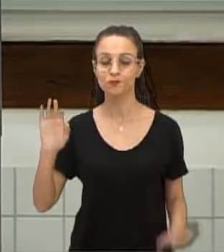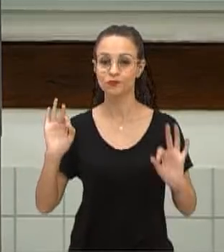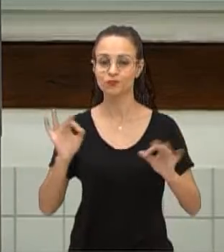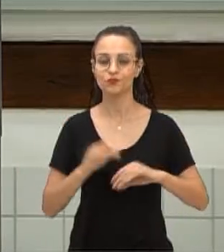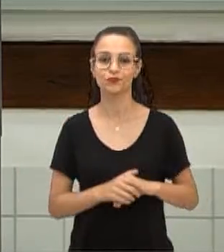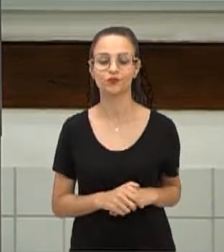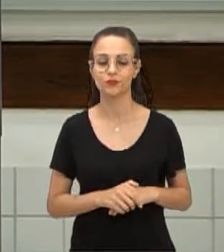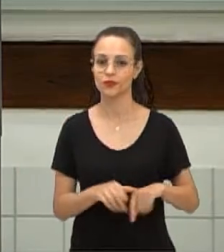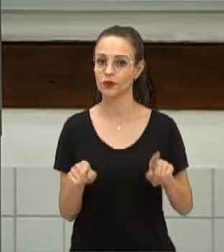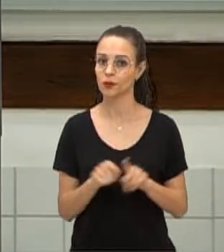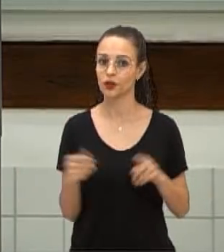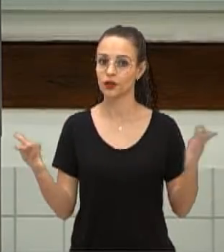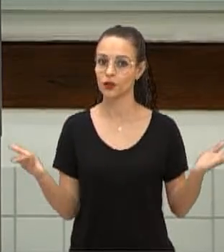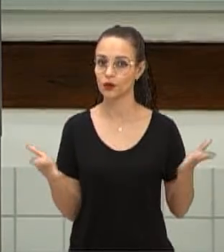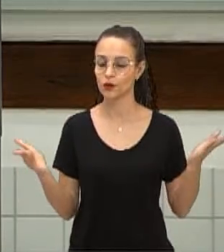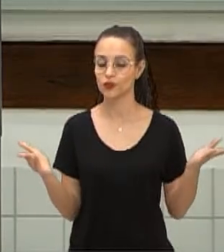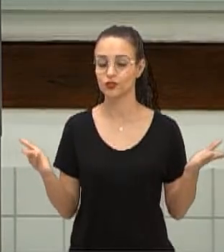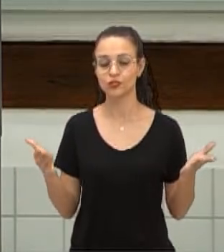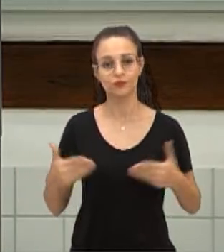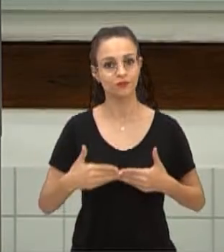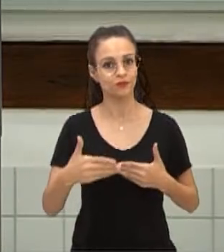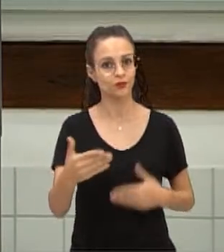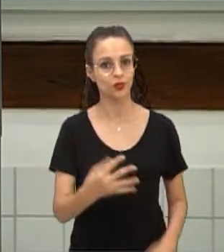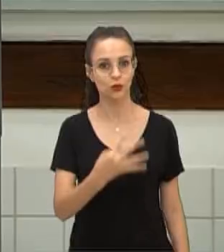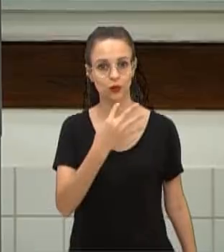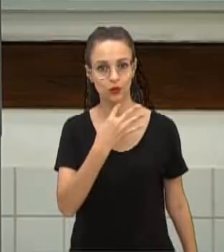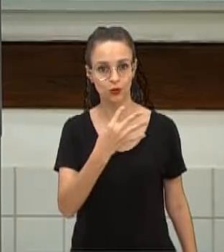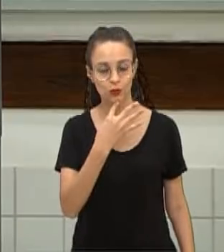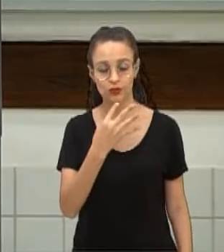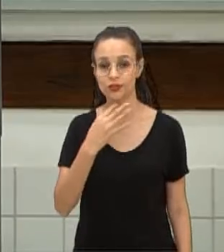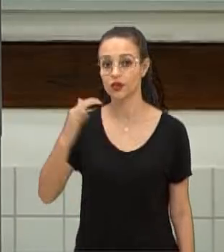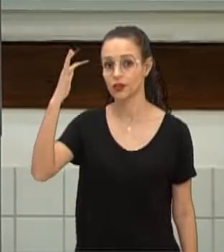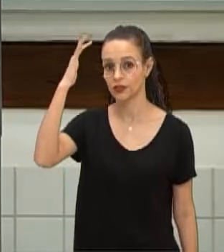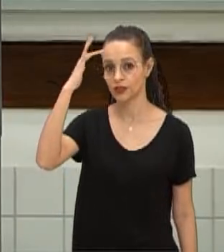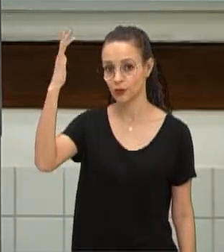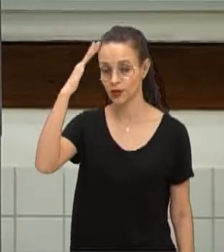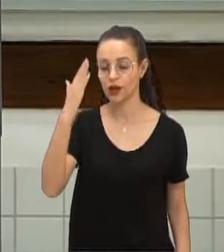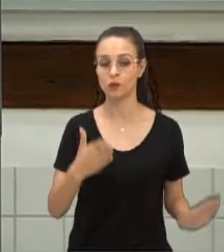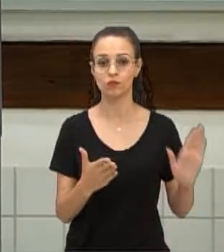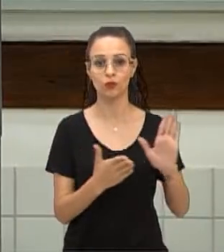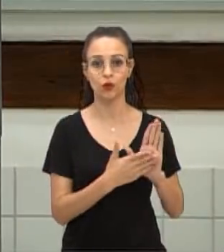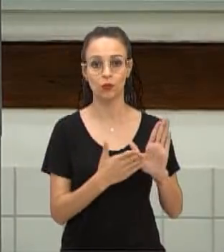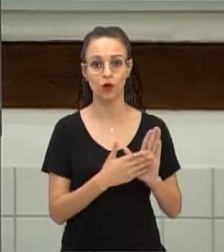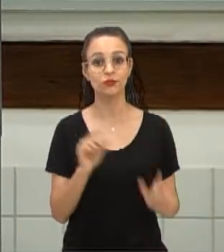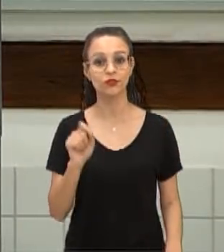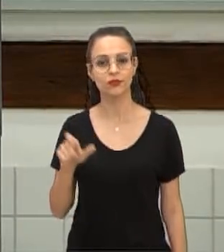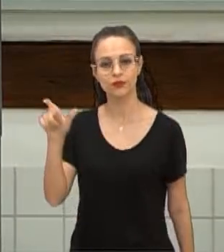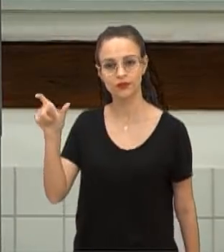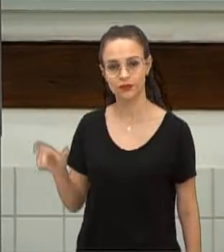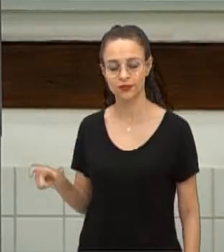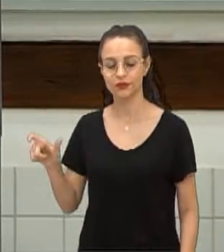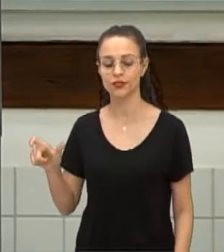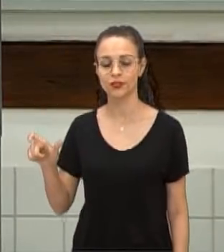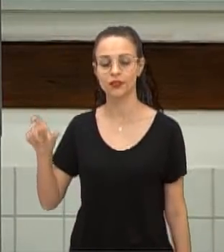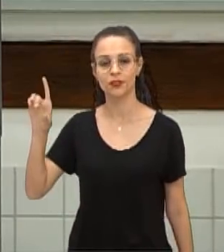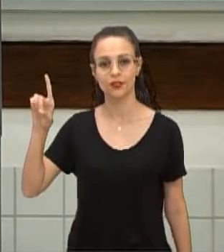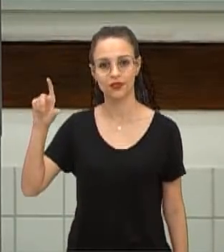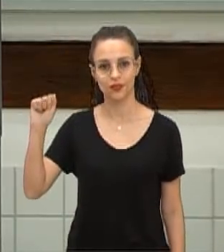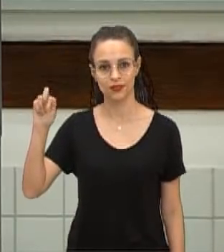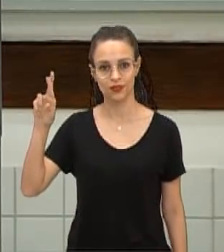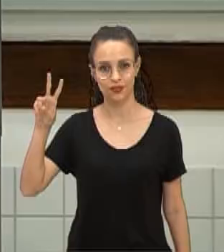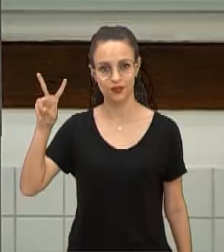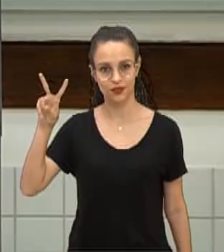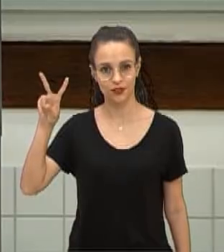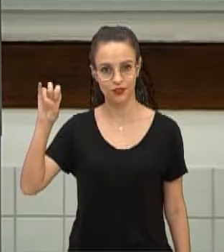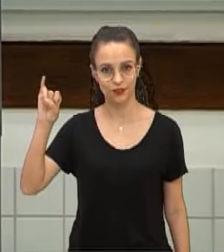e também hoje nós vamos conhecer a teoria proposta por Charles Darwin e Wallace, parte número 1, porque hoje nós